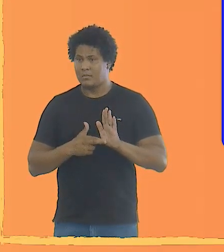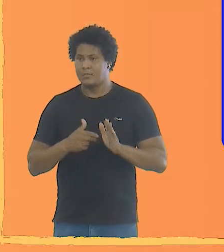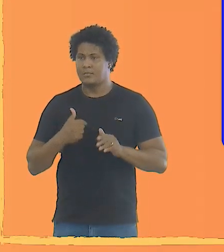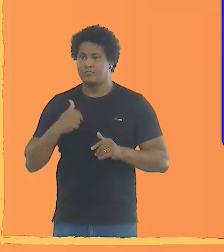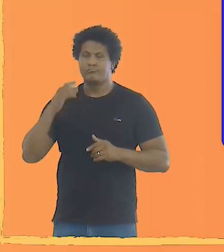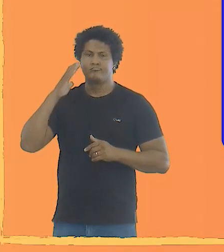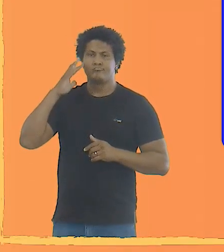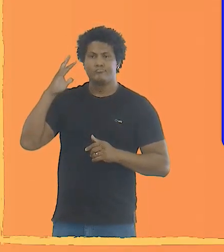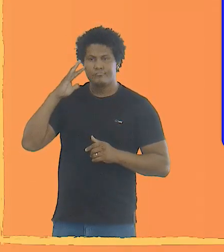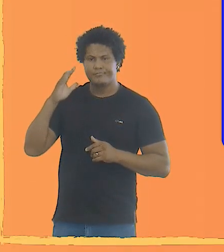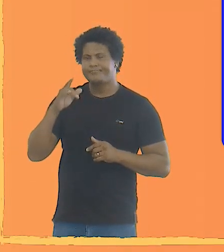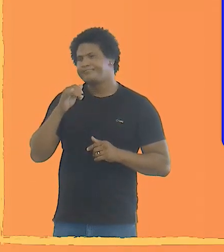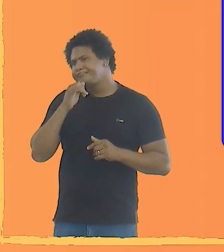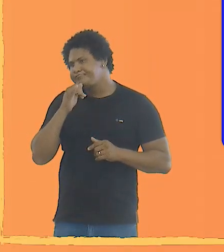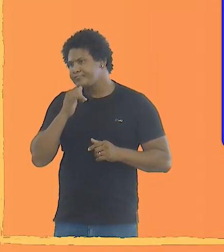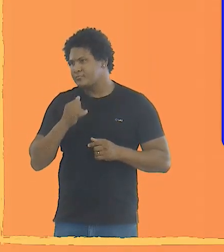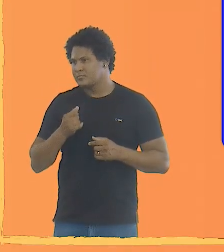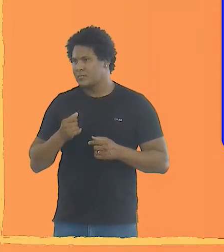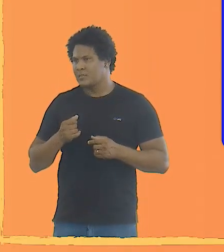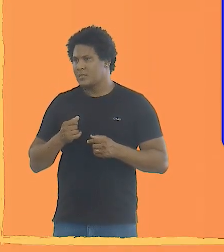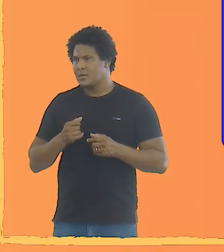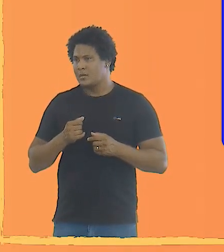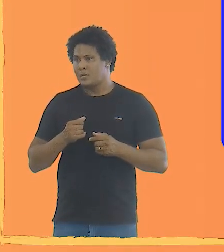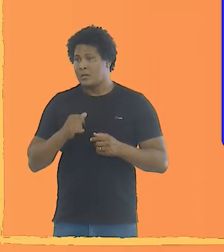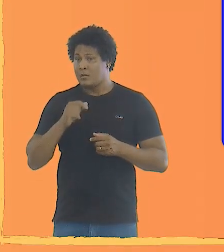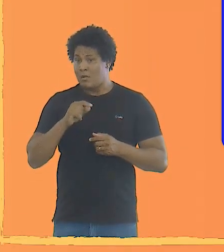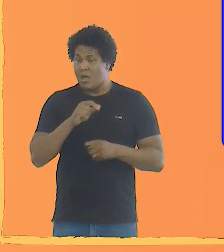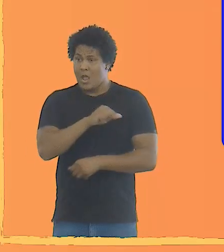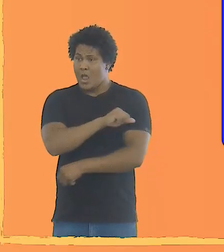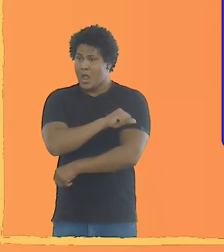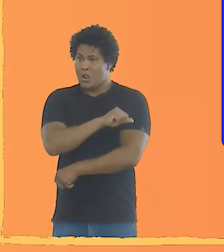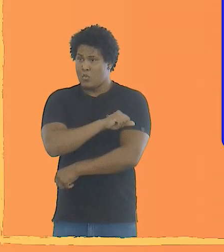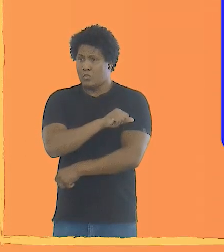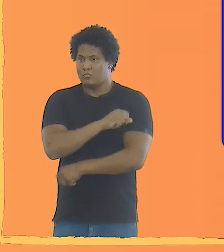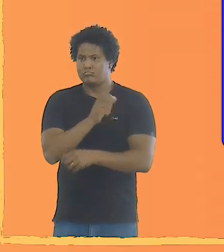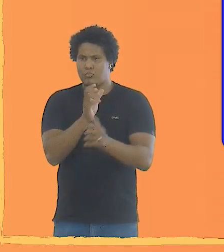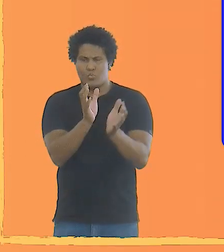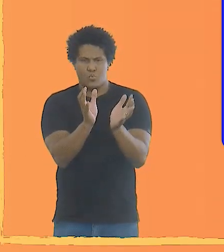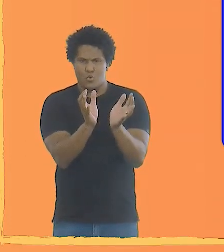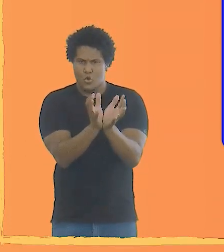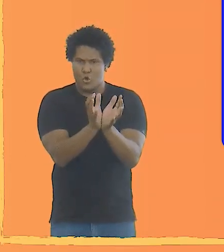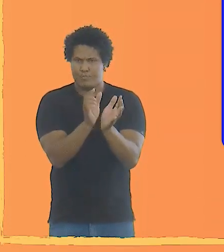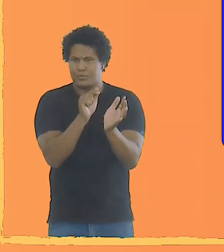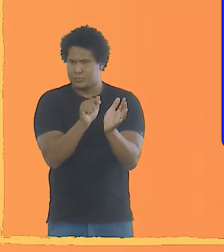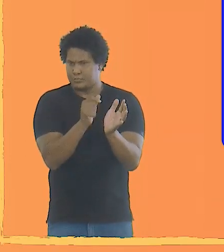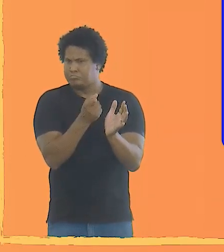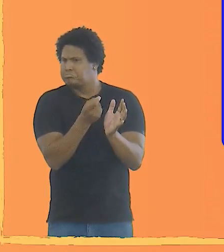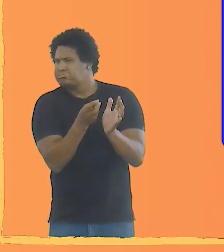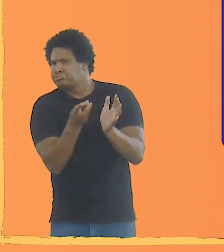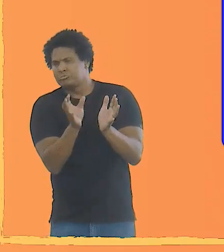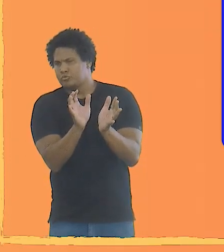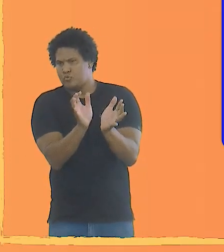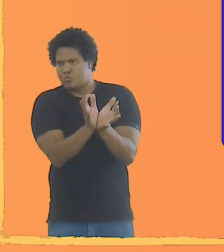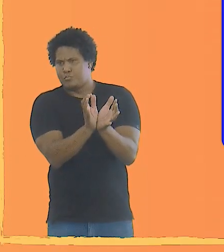um grupo de alunos, e vou fazer a seguinte pergunta.